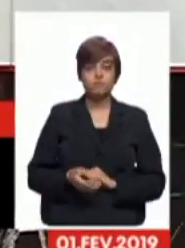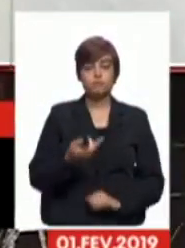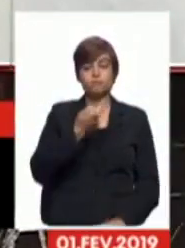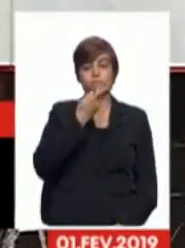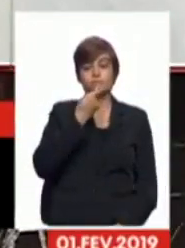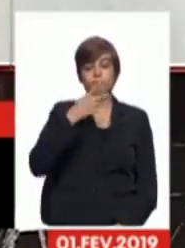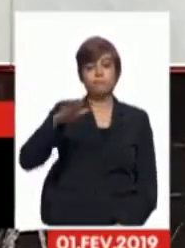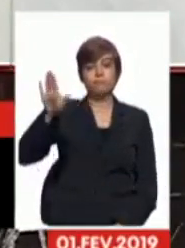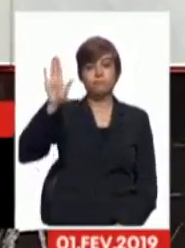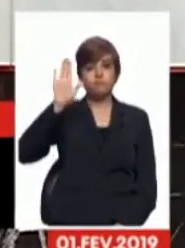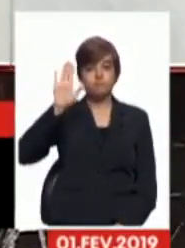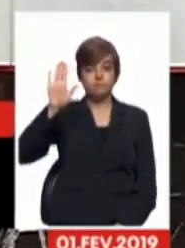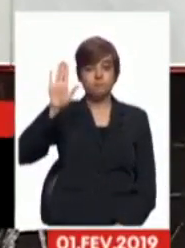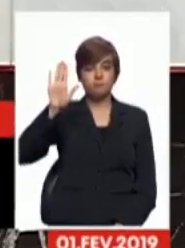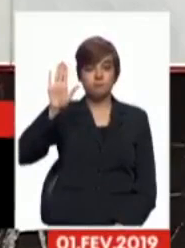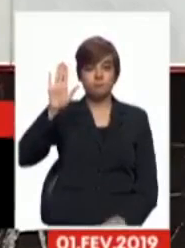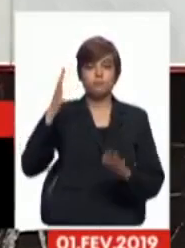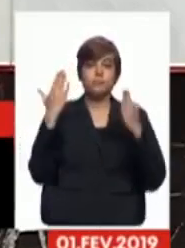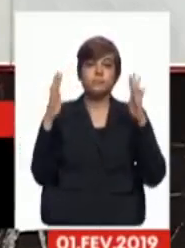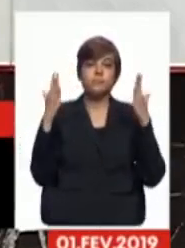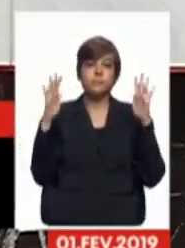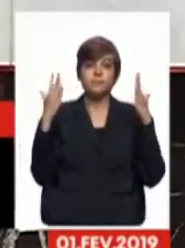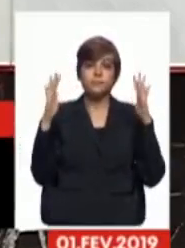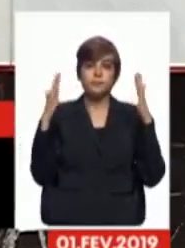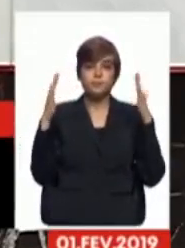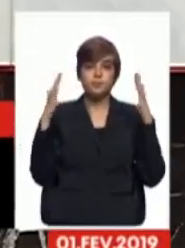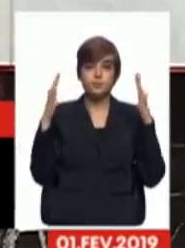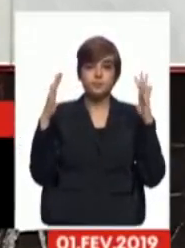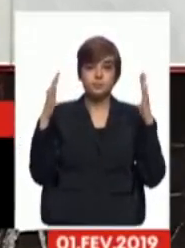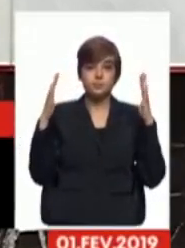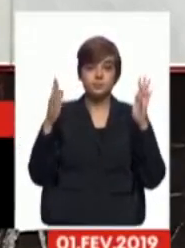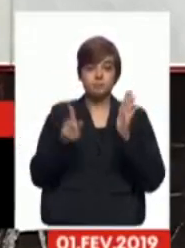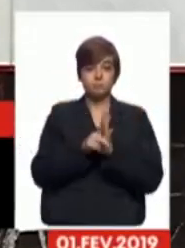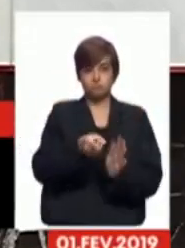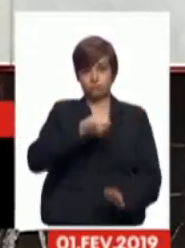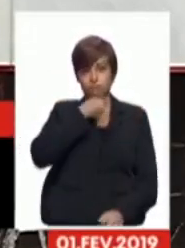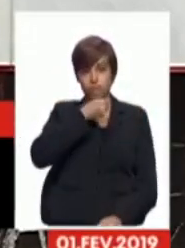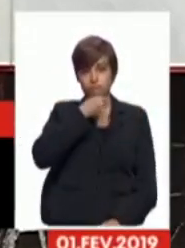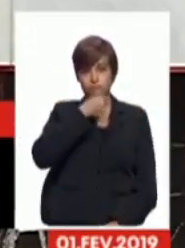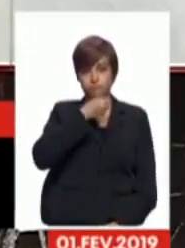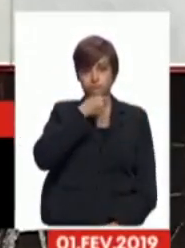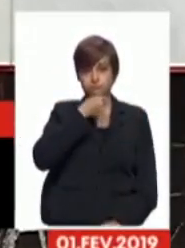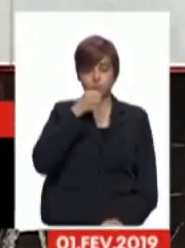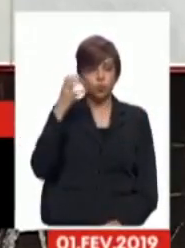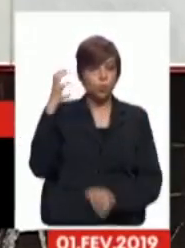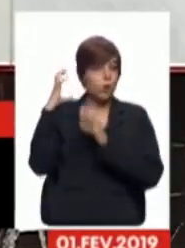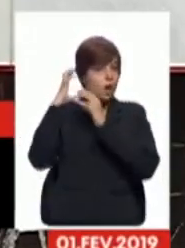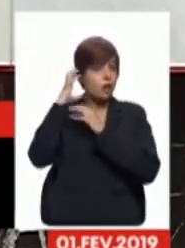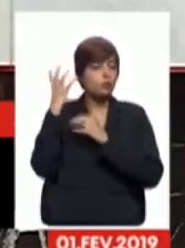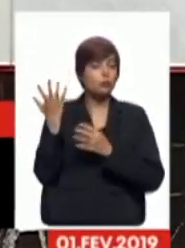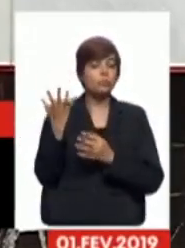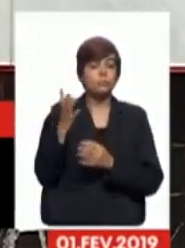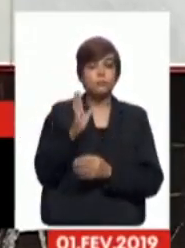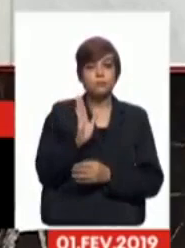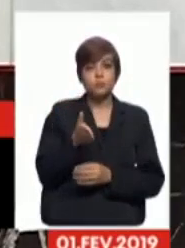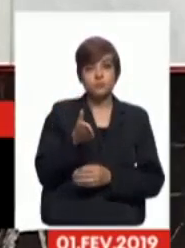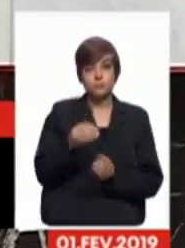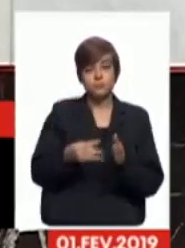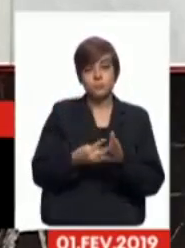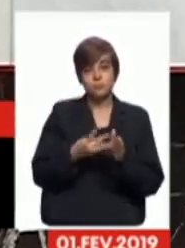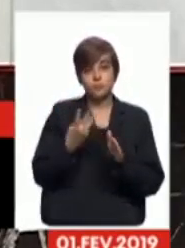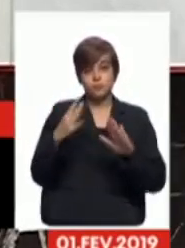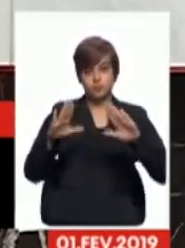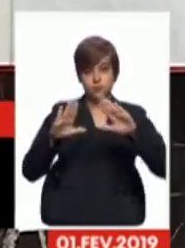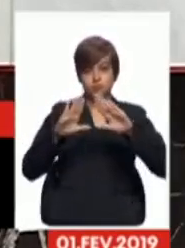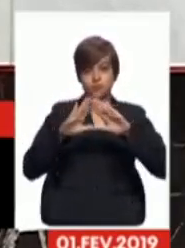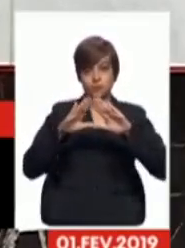Assim eu prometo. O locutor esportivo Mário Henrique Caixa, do PV, foi reeleito para o terceiro mandato